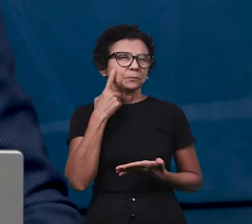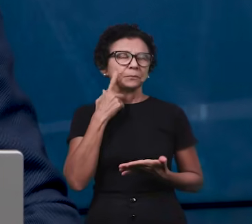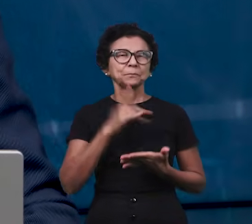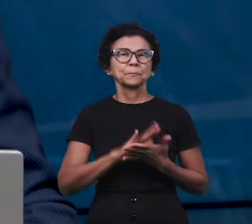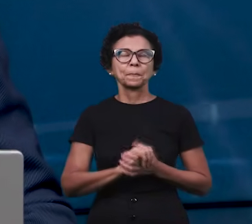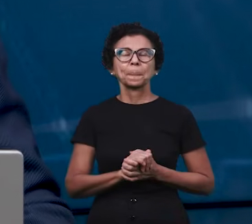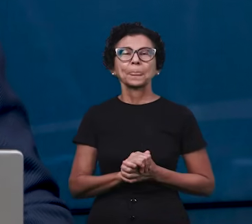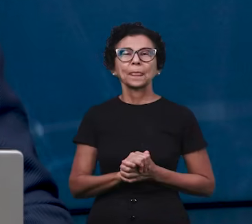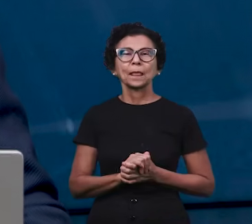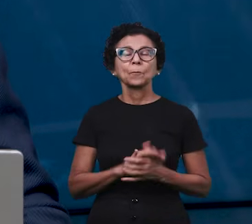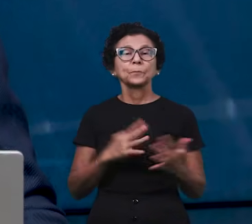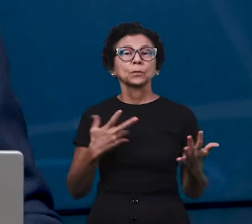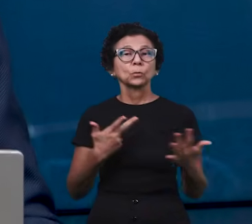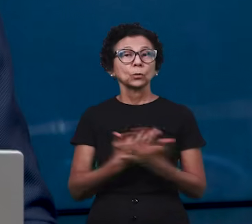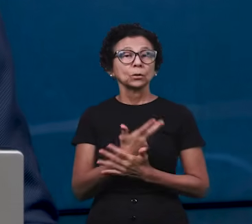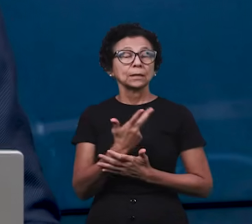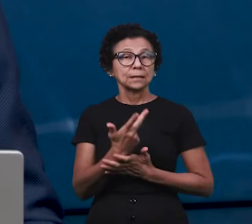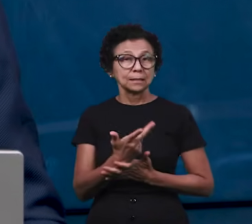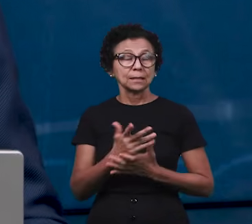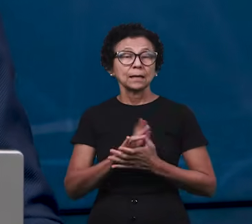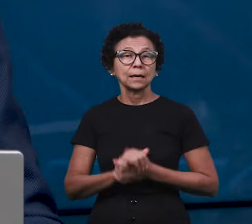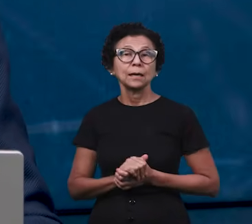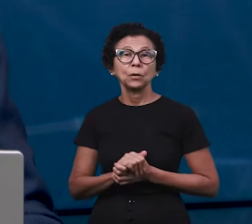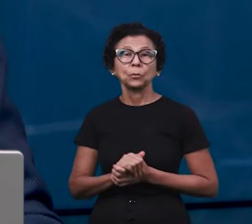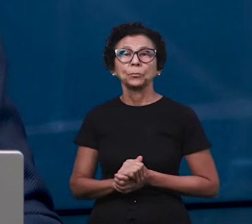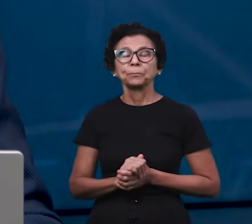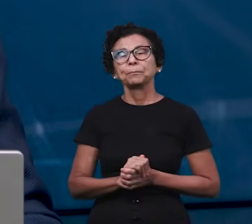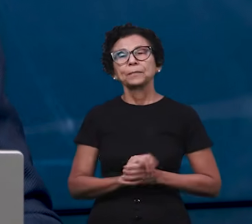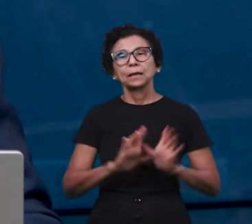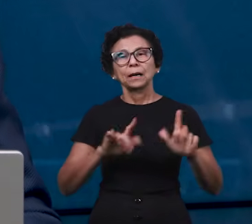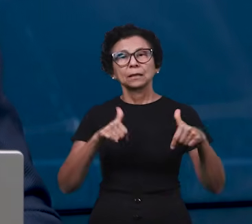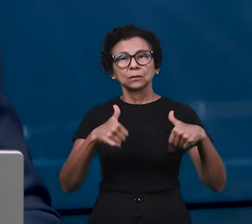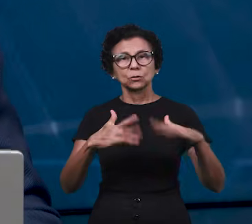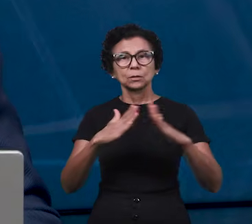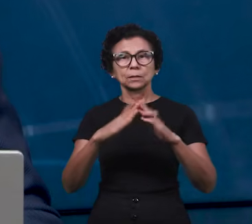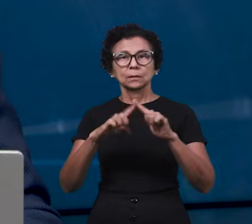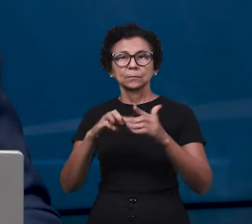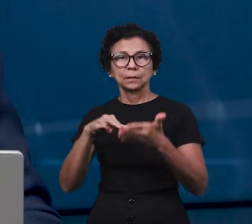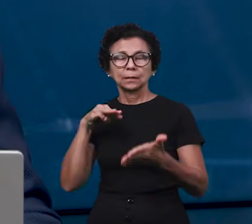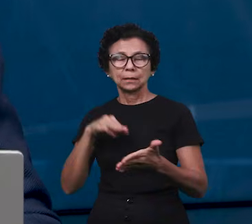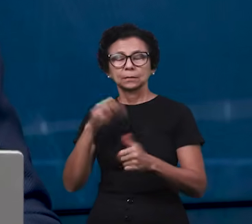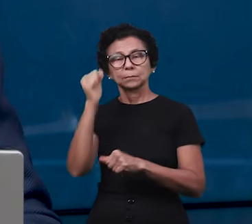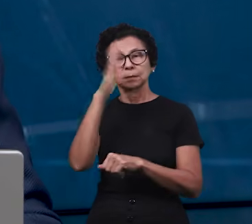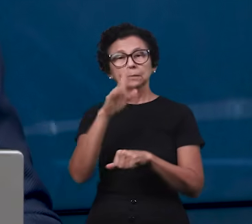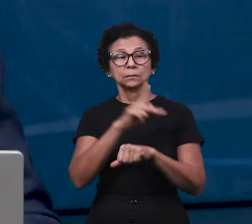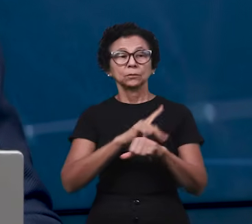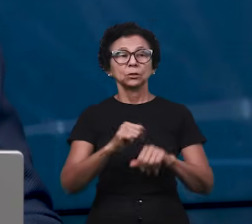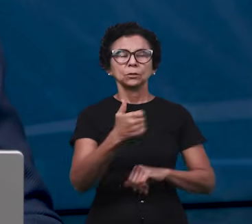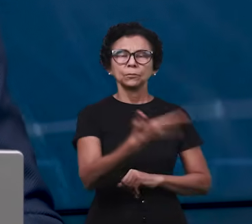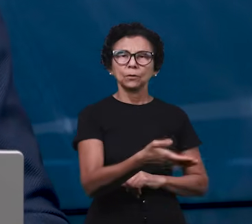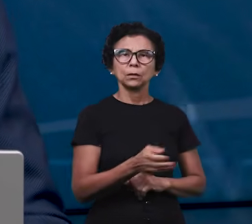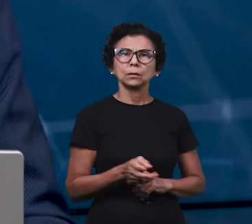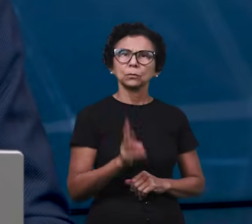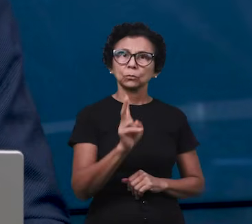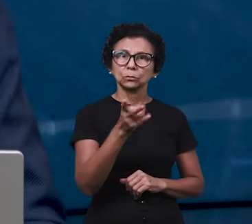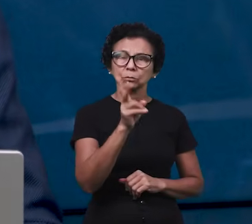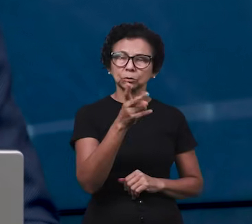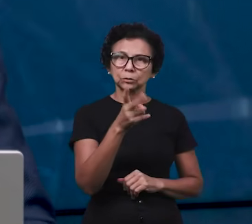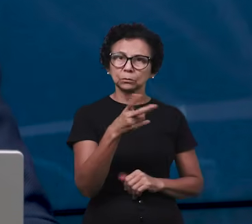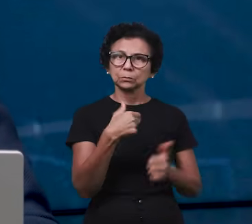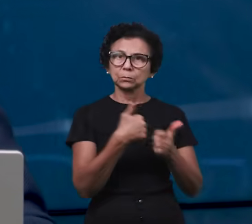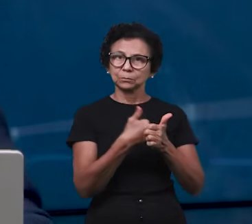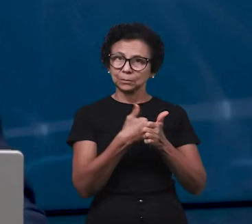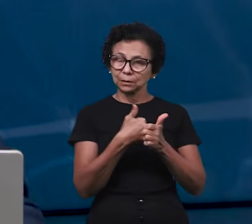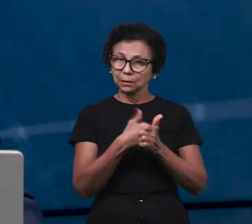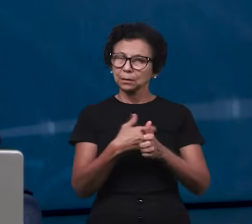hoje, você vai conferir aí com a gente as ações realizadas pela Igreja Cristã Maranata no Brasil e também no exterior. Então continue com a gente aqui,